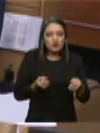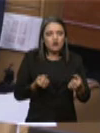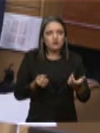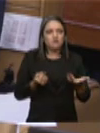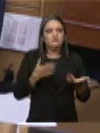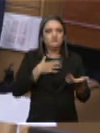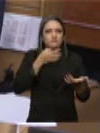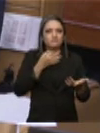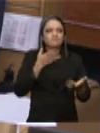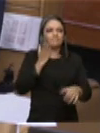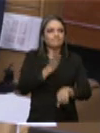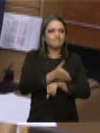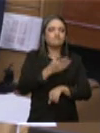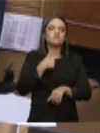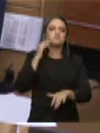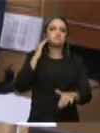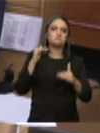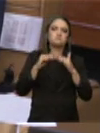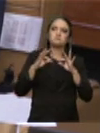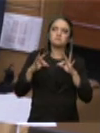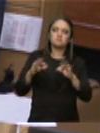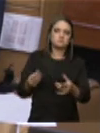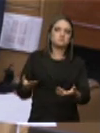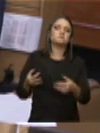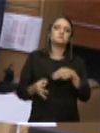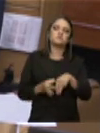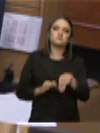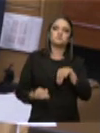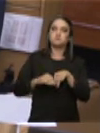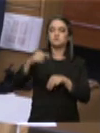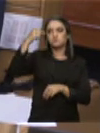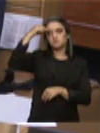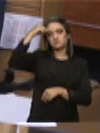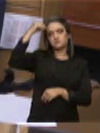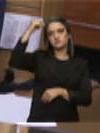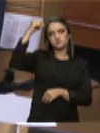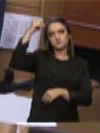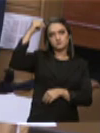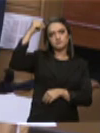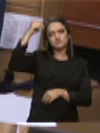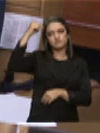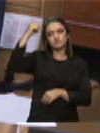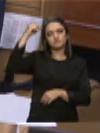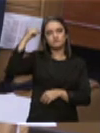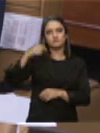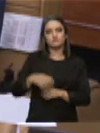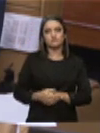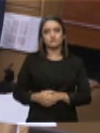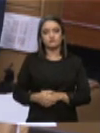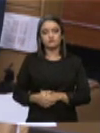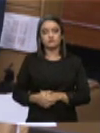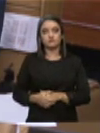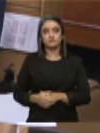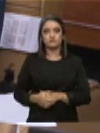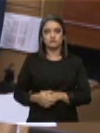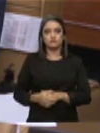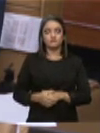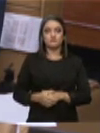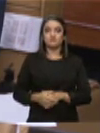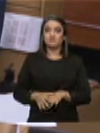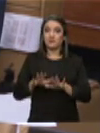vencida, eu acompanharia integralmente a posição do ministro Luiz Roberto Barroso, que aqui reitero. Nada obstante,